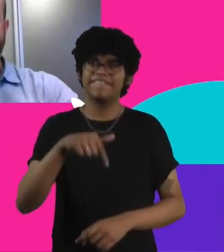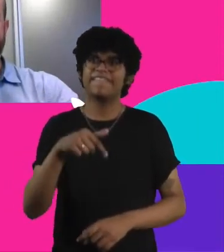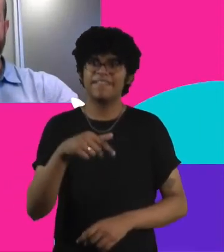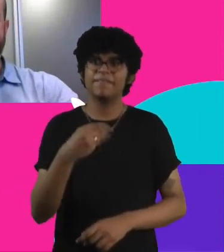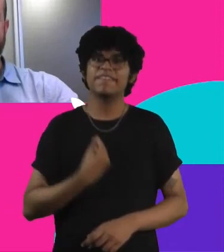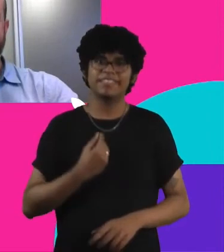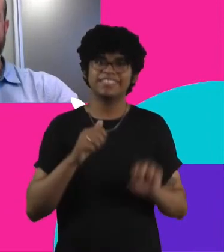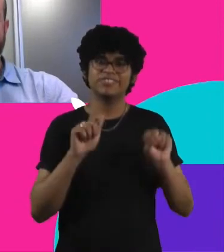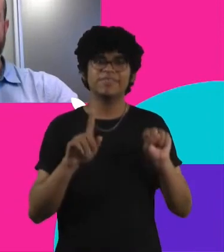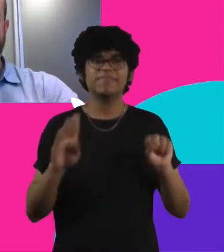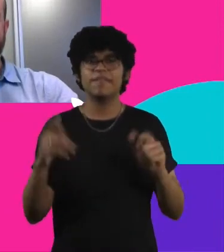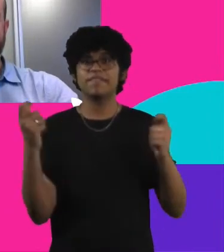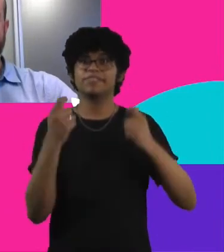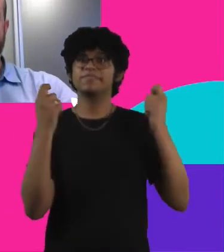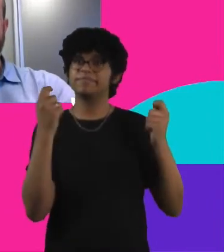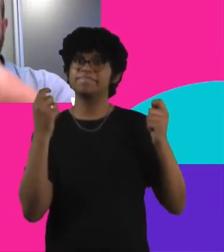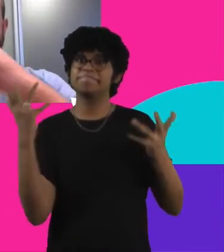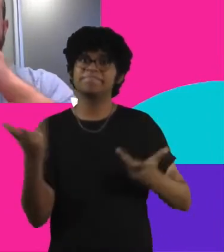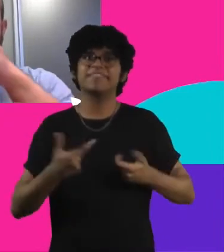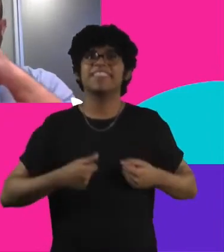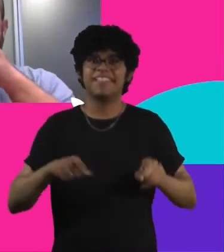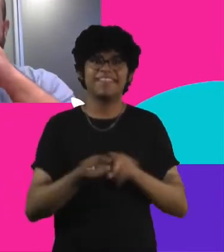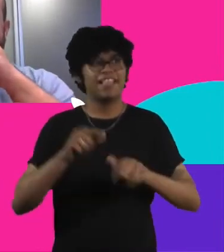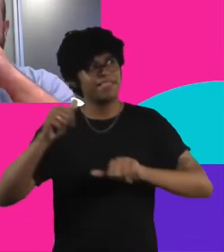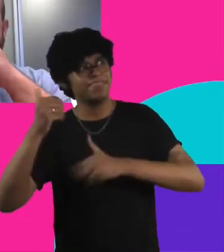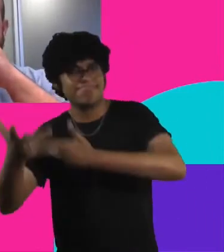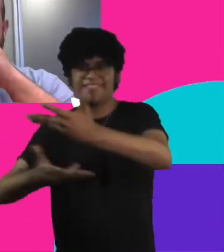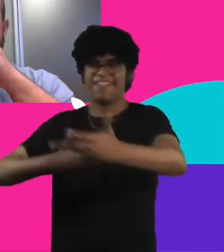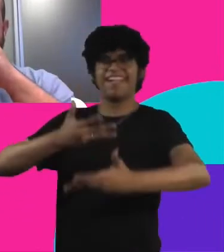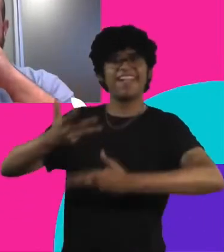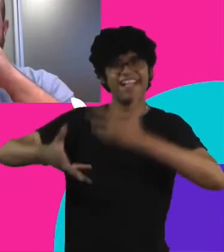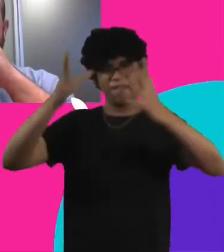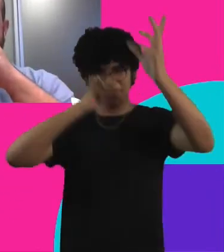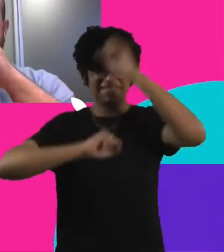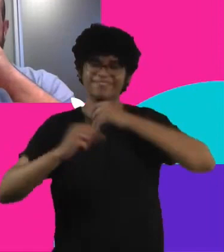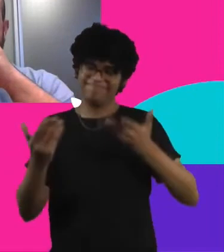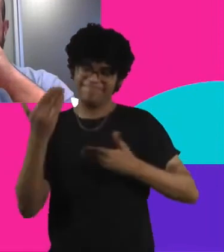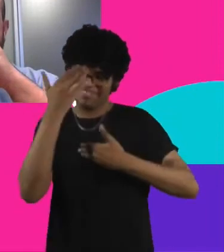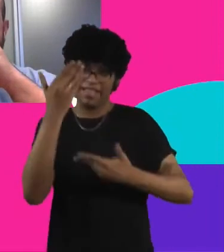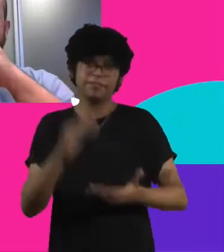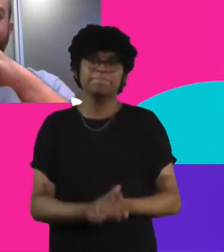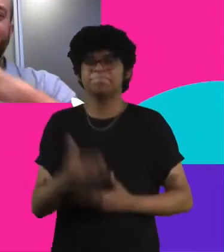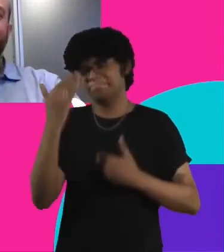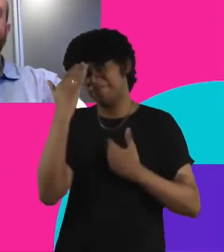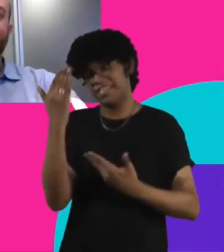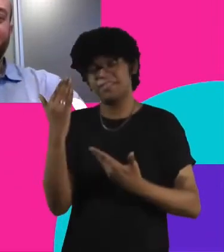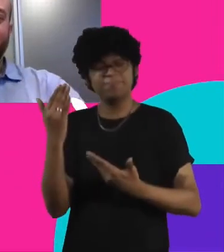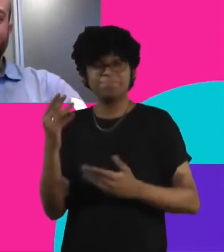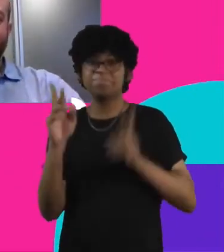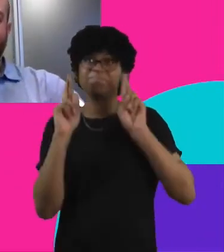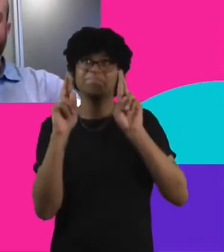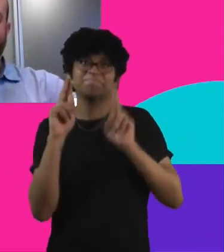festival que é incrível e para essa troca de aprendizados aí para o nosso crescimento. Obrigada. Obrigada, Geórgia, que possamos